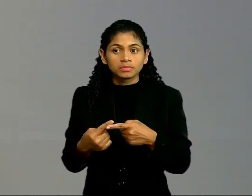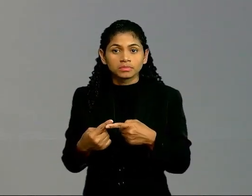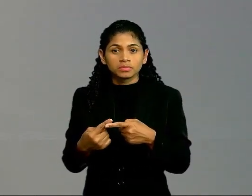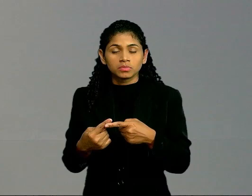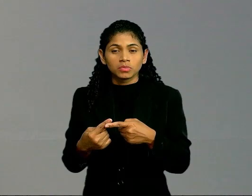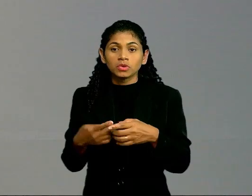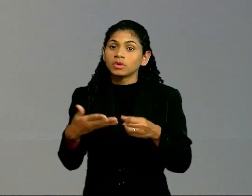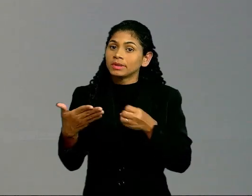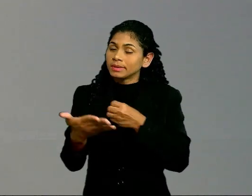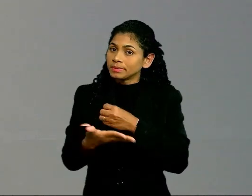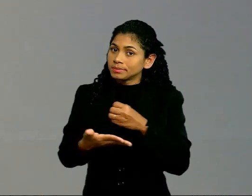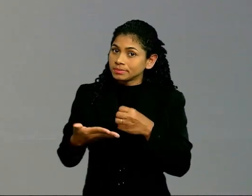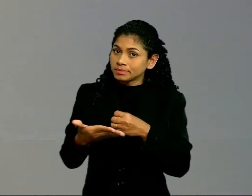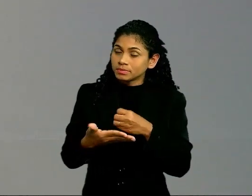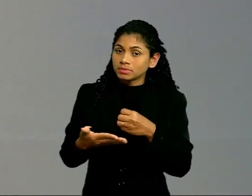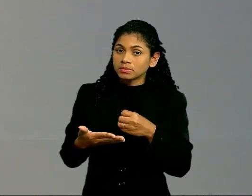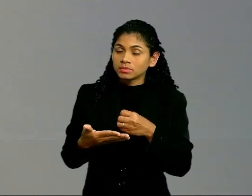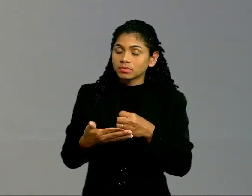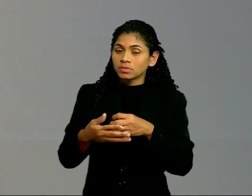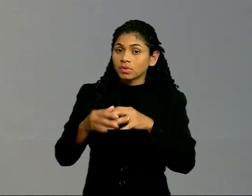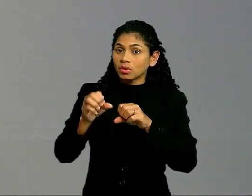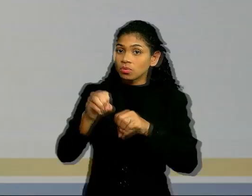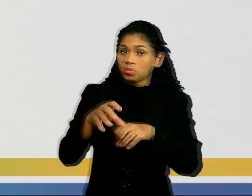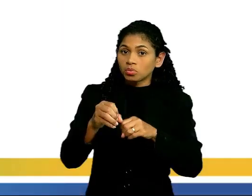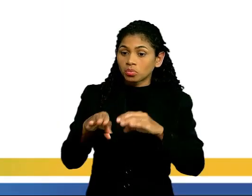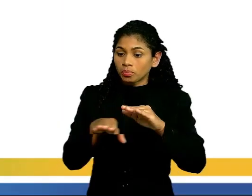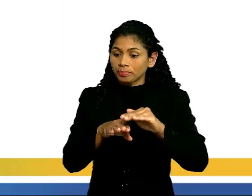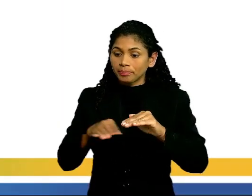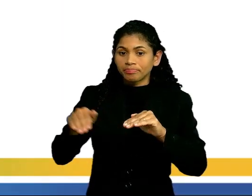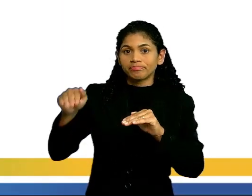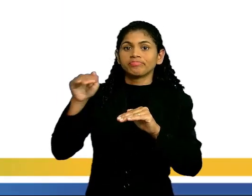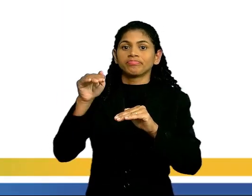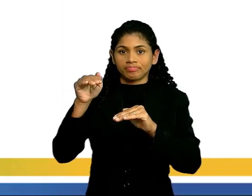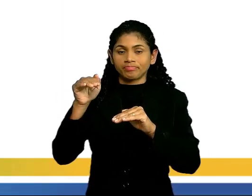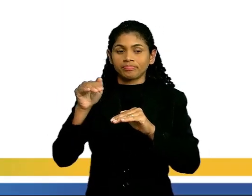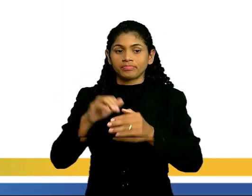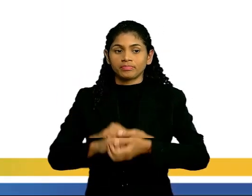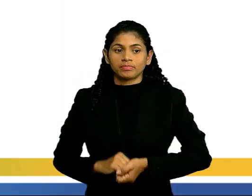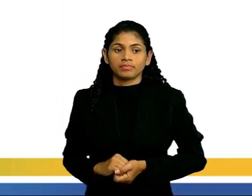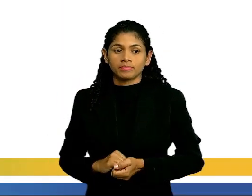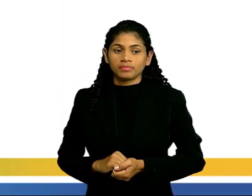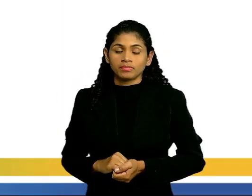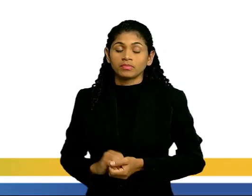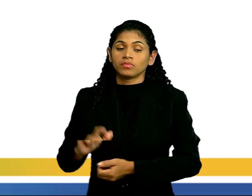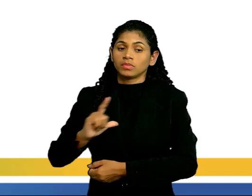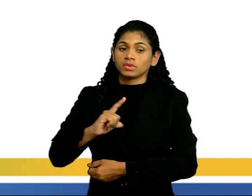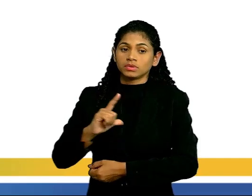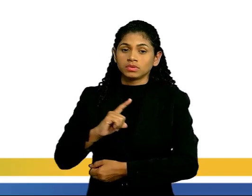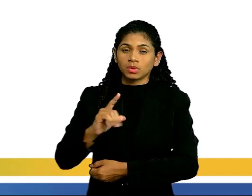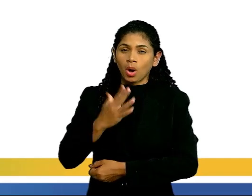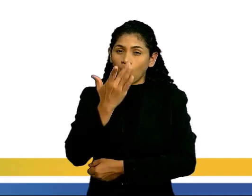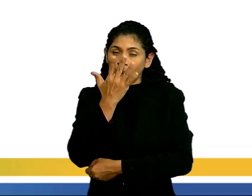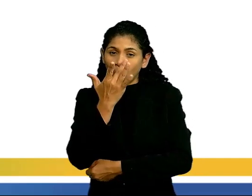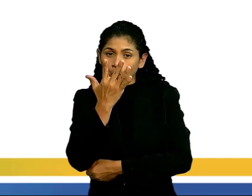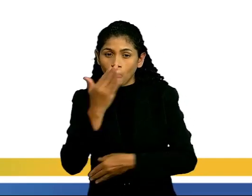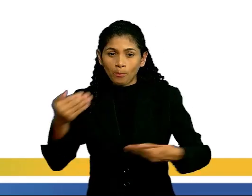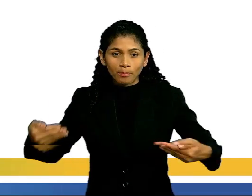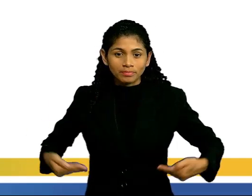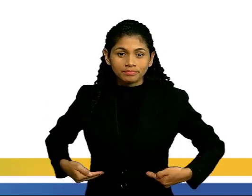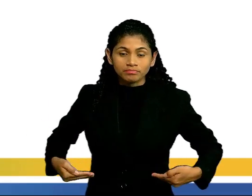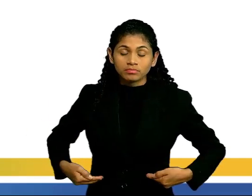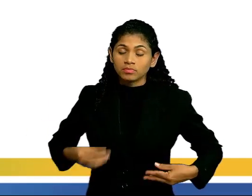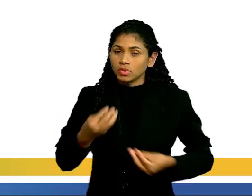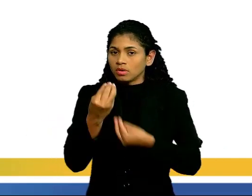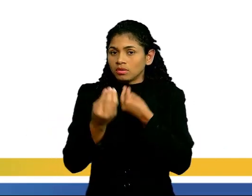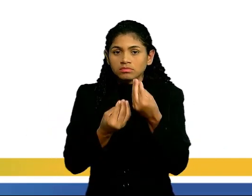o nível de ensino de aprendizagem dessa escritora. Então, aqui a gente tem a cor da fome, e no caso ela diz como se